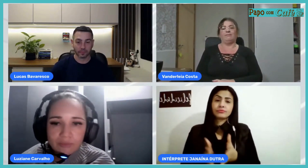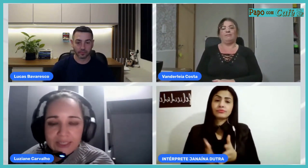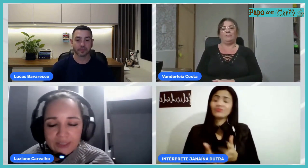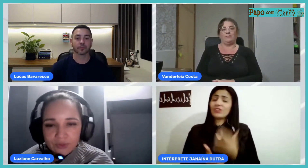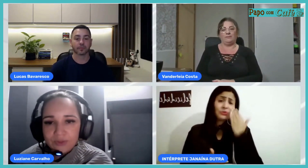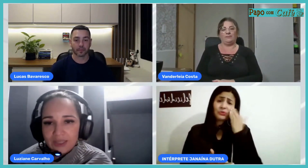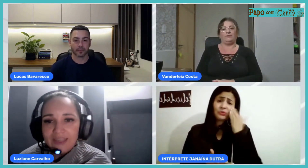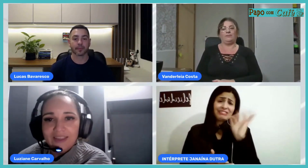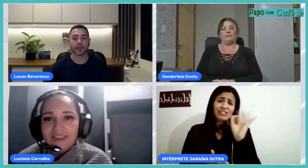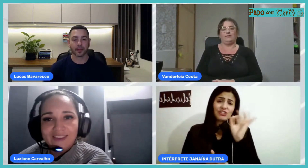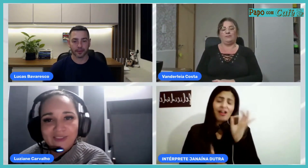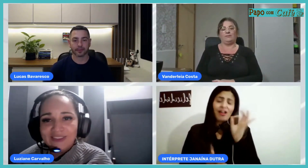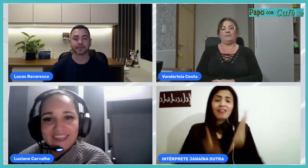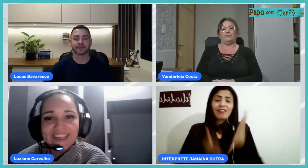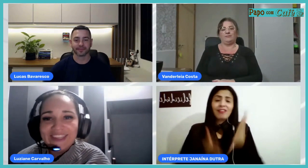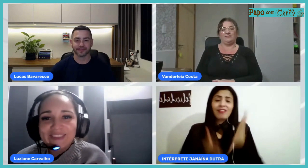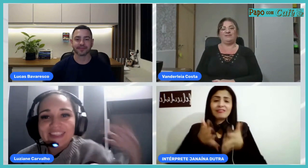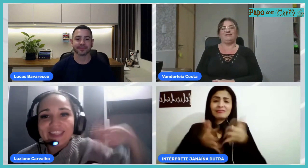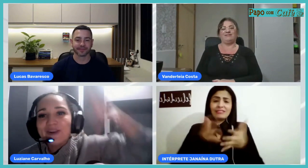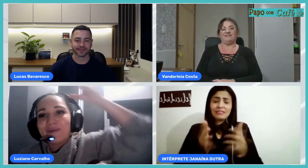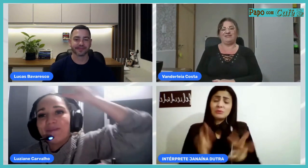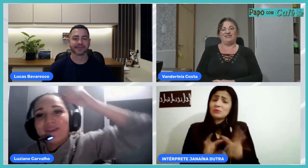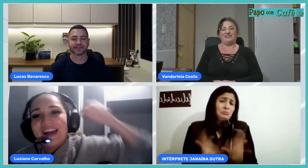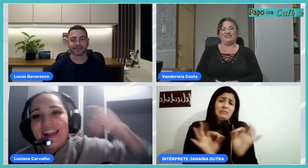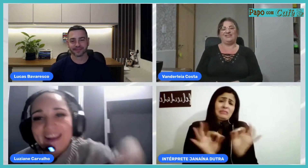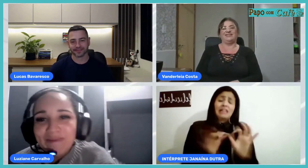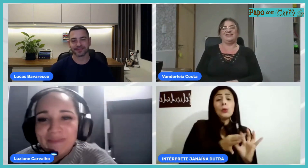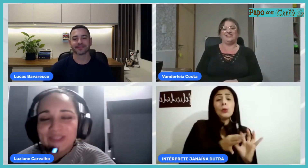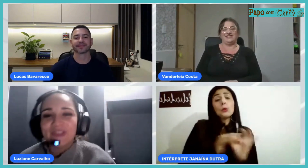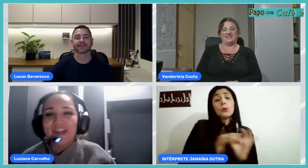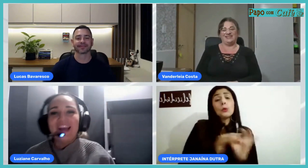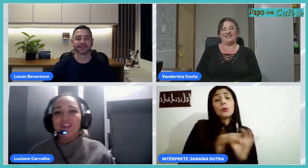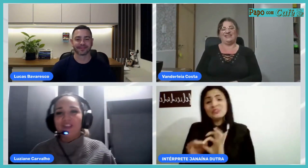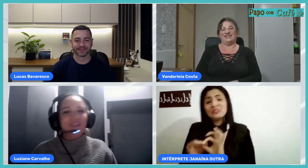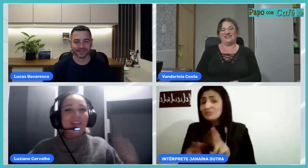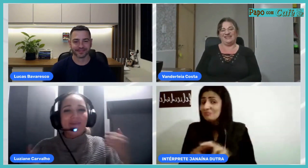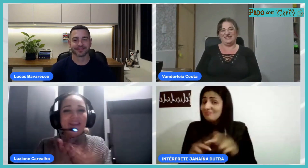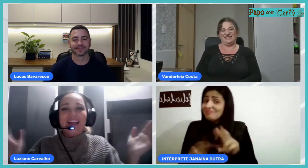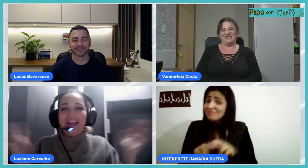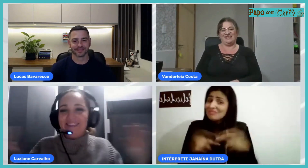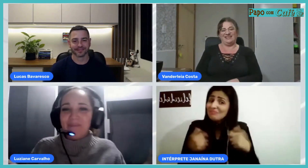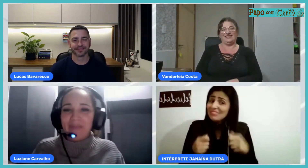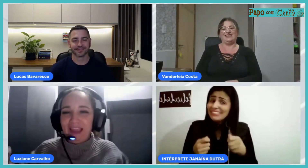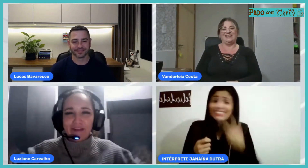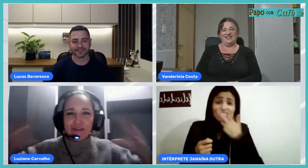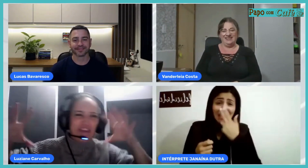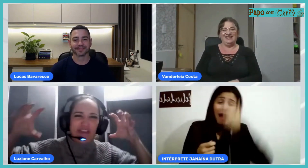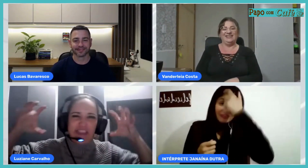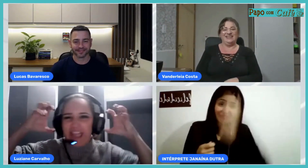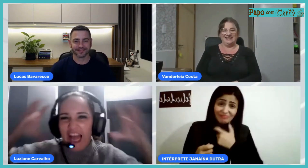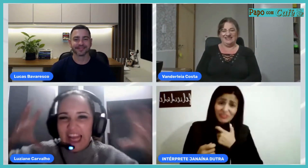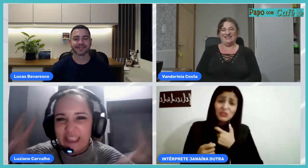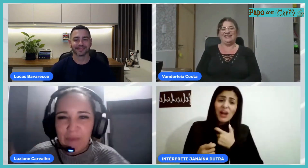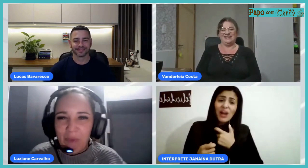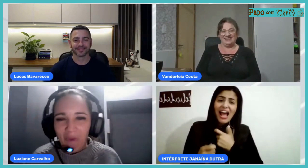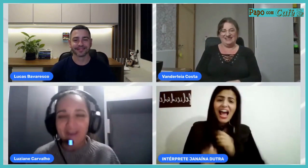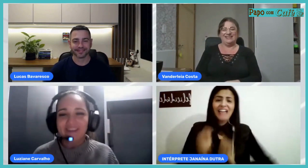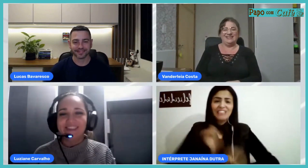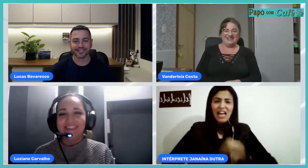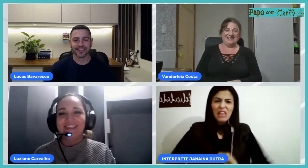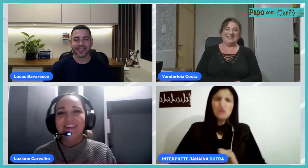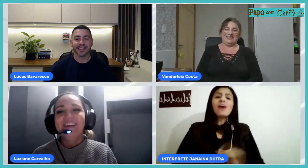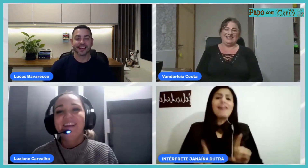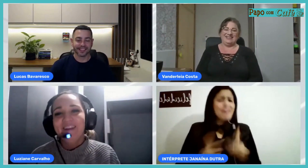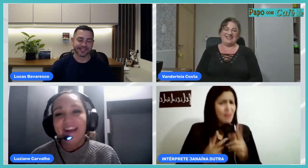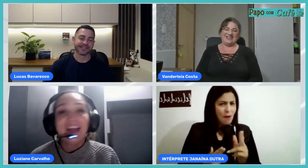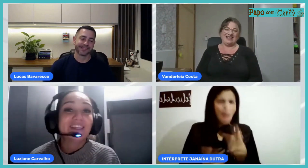inclusive, do contexto, né? Então, tu tem que incorporar lá um personagem, tu tem que brigar também, tu tem que fazer caras e